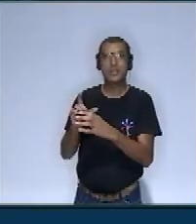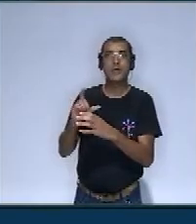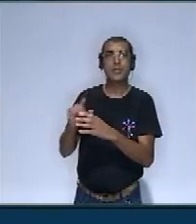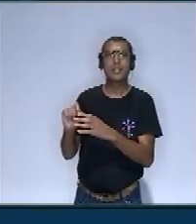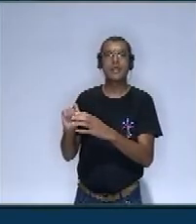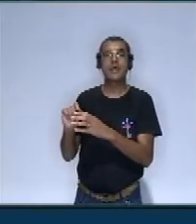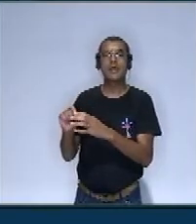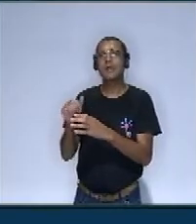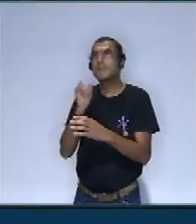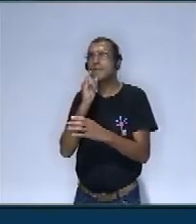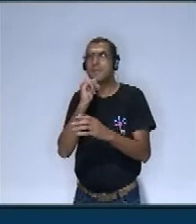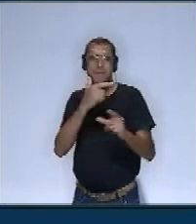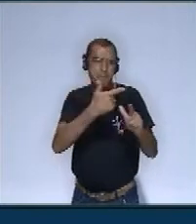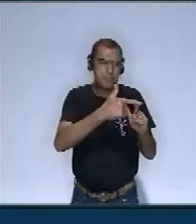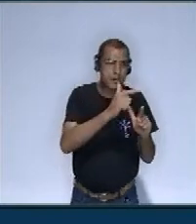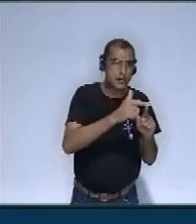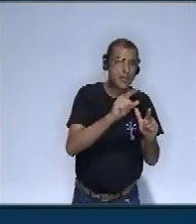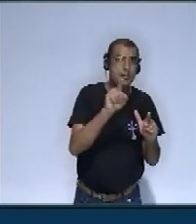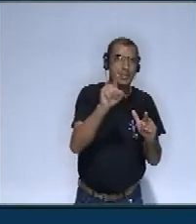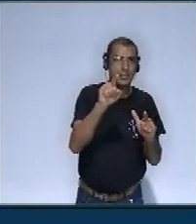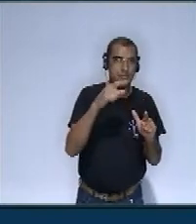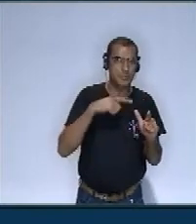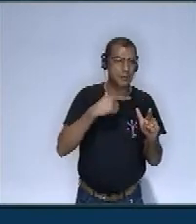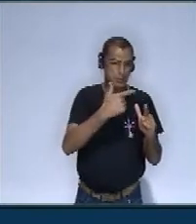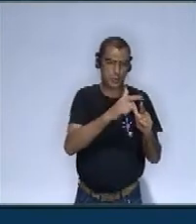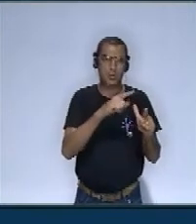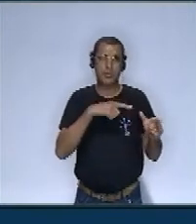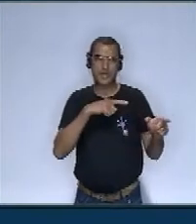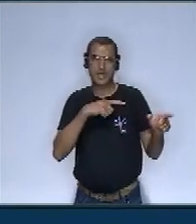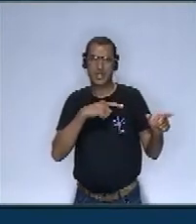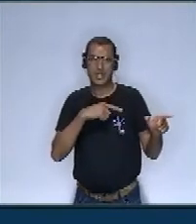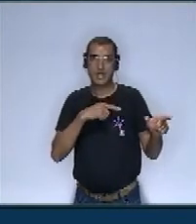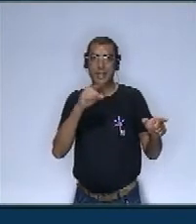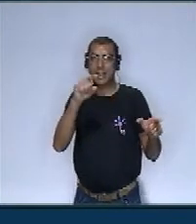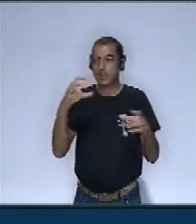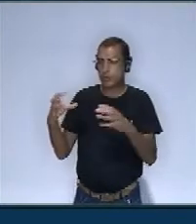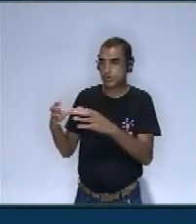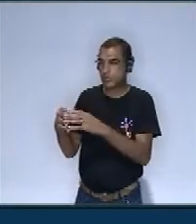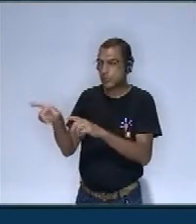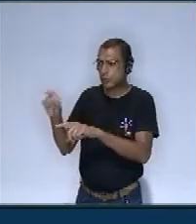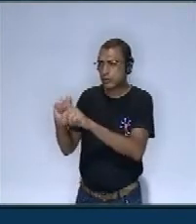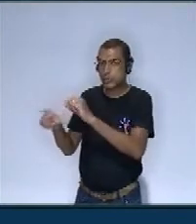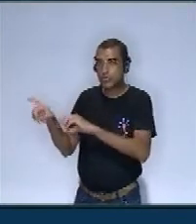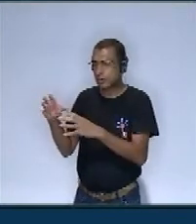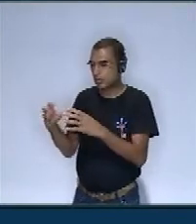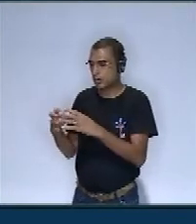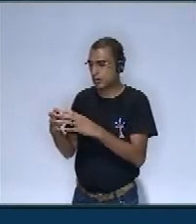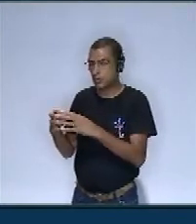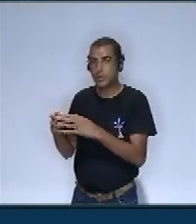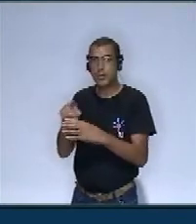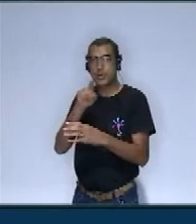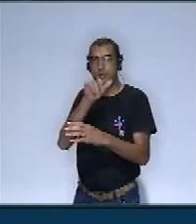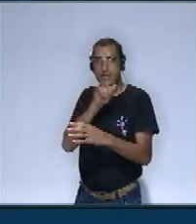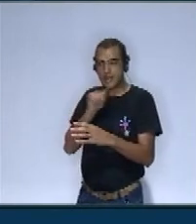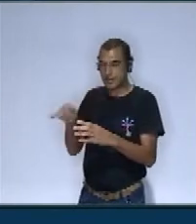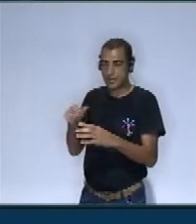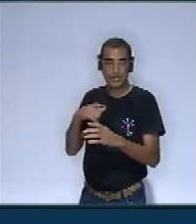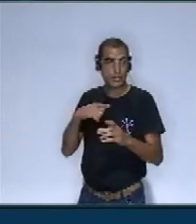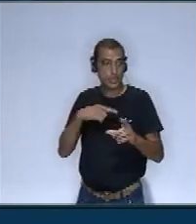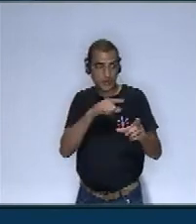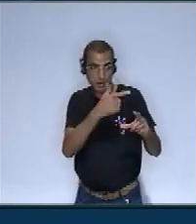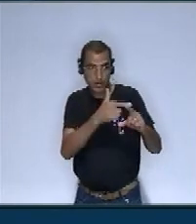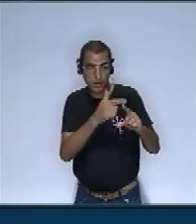I know that that talent is in Brazil. And I know that the problems in Brazil can